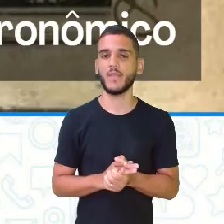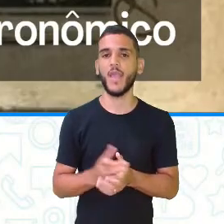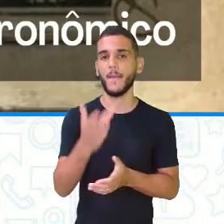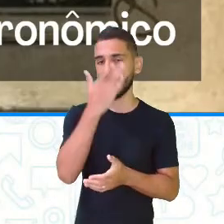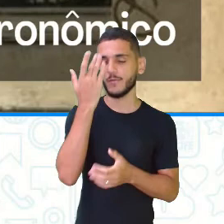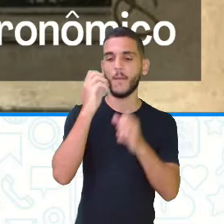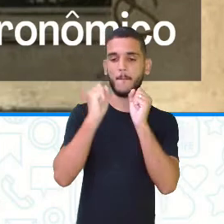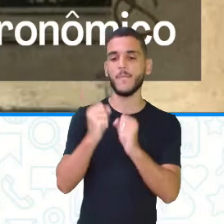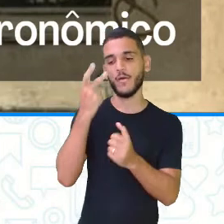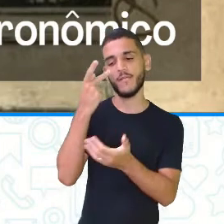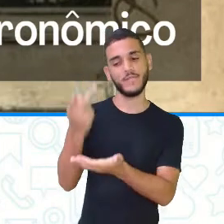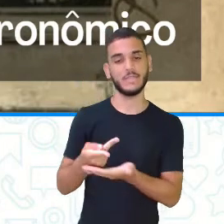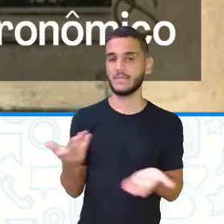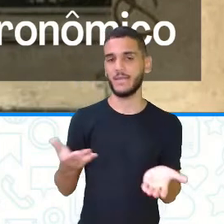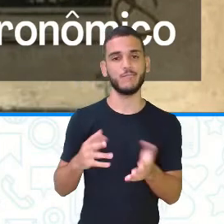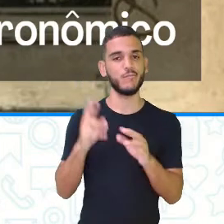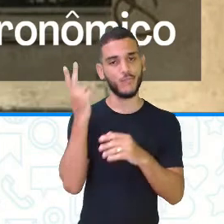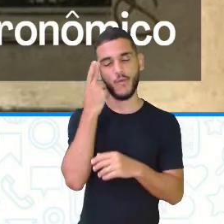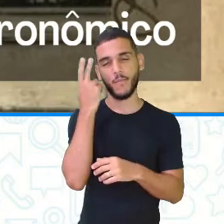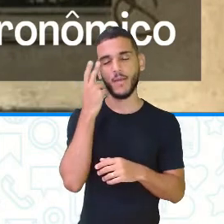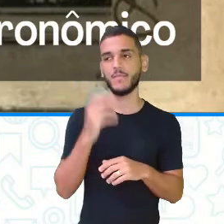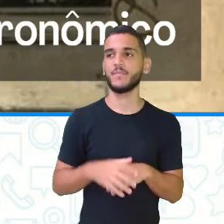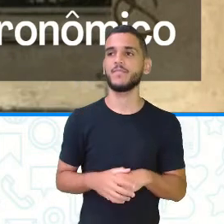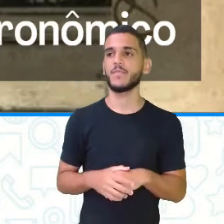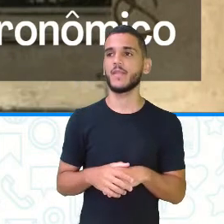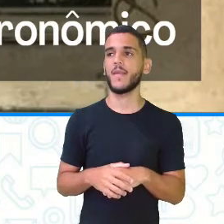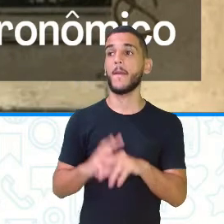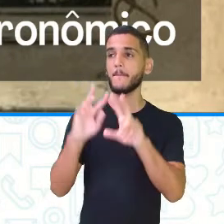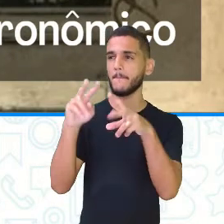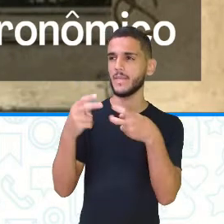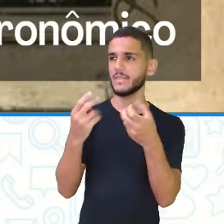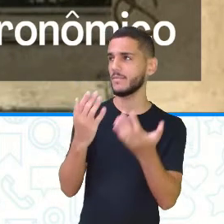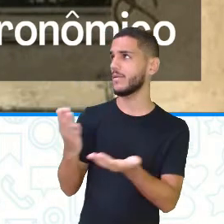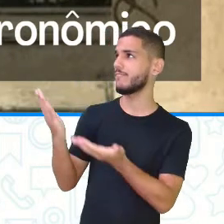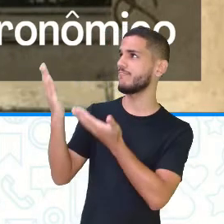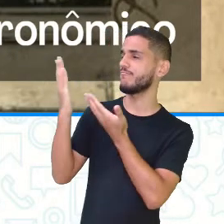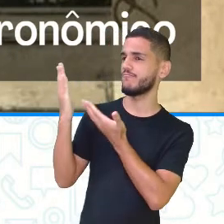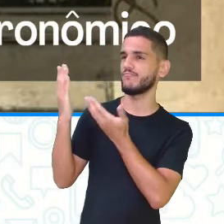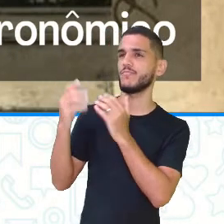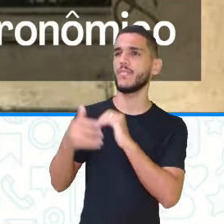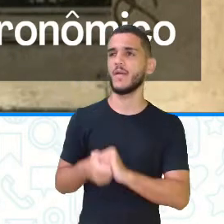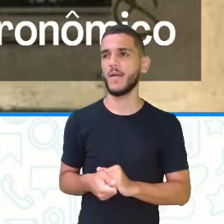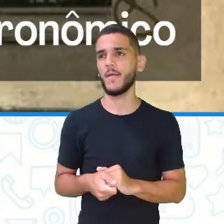essa foto aqui, Portão Monumental e Observatório Astronômico.